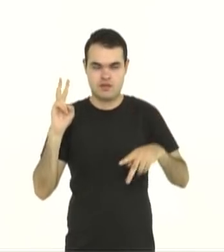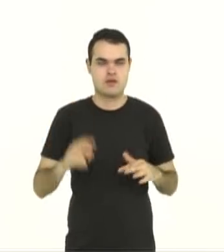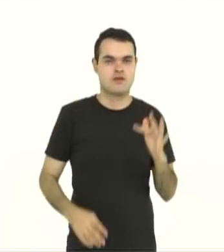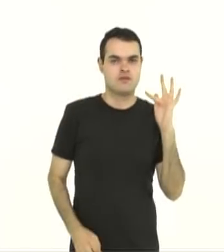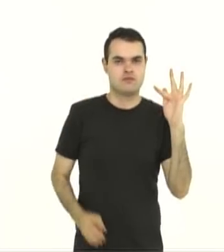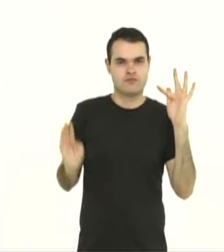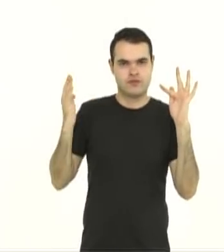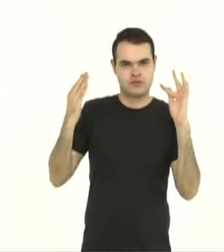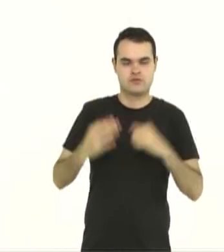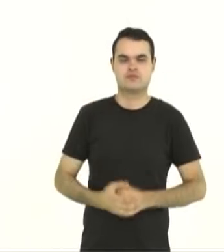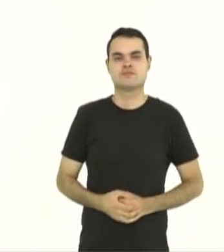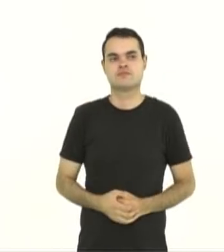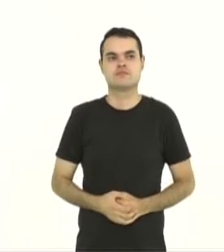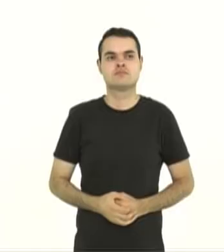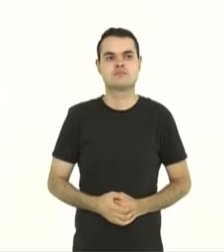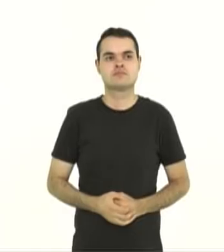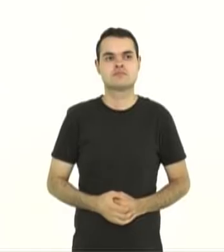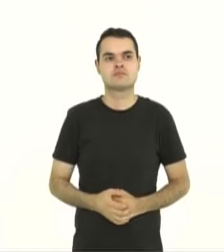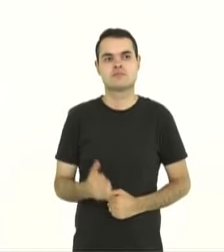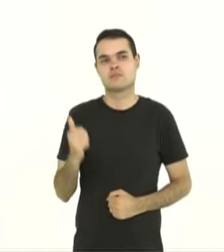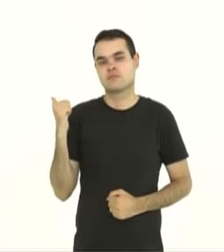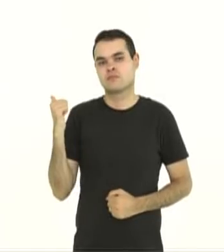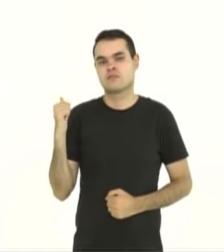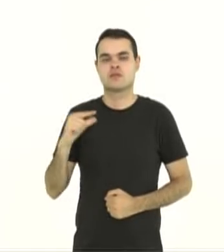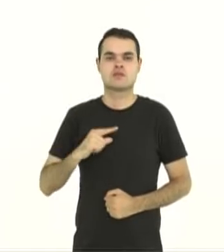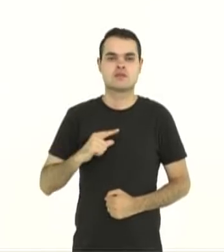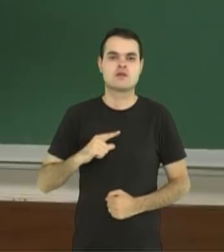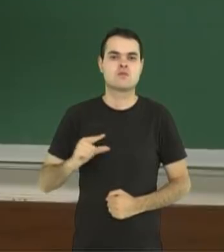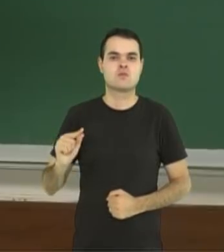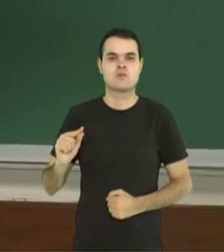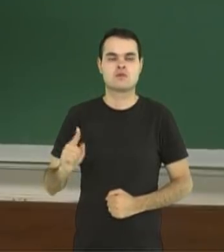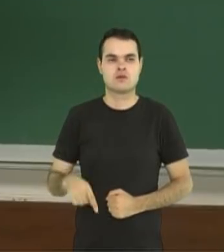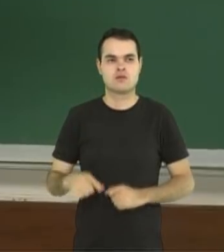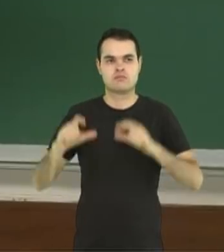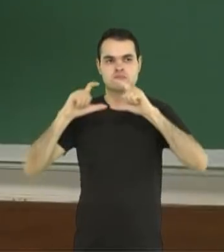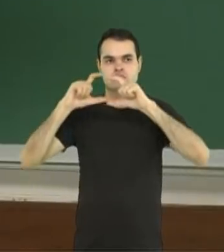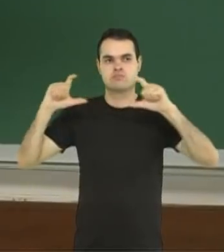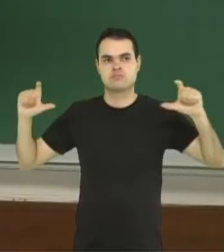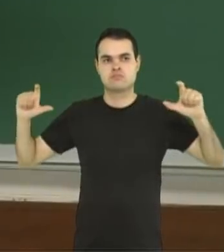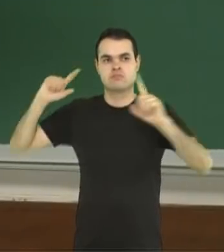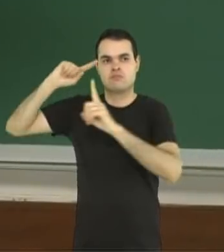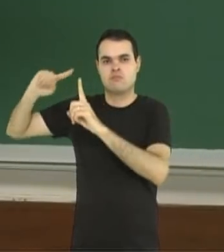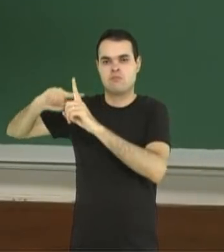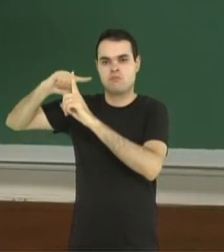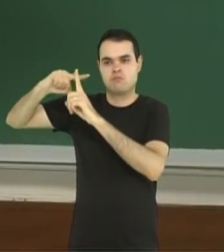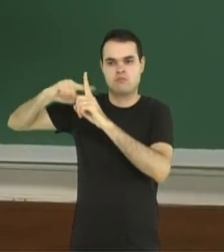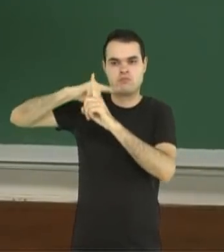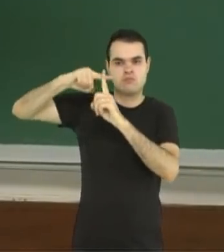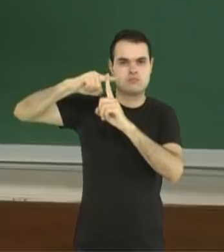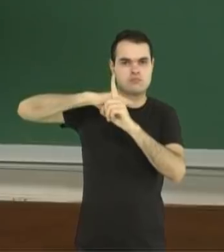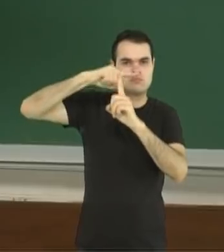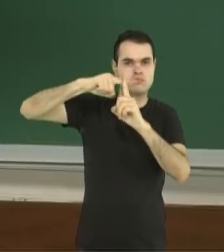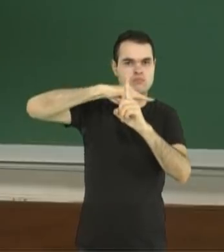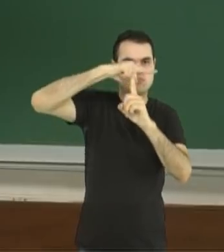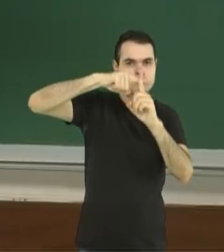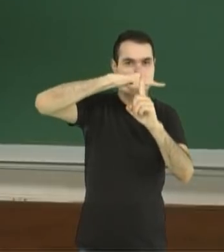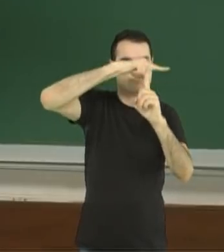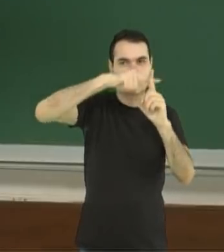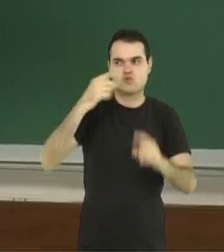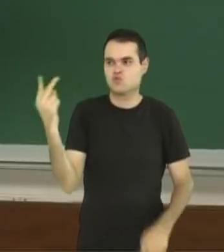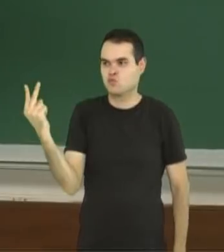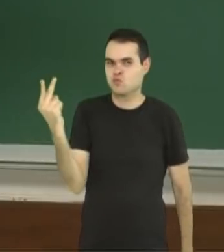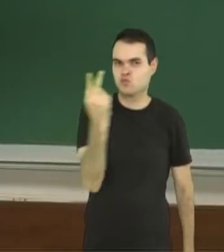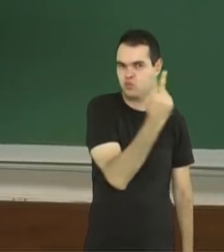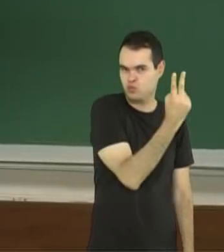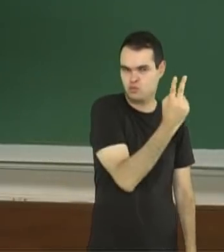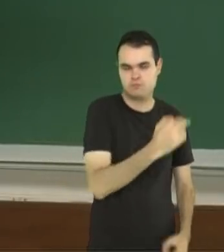para falso. Então, olha só, aqui eu tenho, né, uma adição de parcelas. Eu estou adicionando 2, mais 2, mais 2,